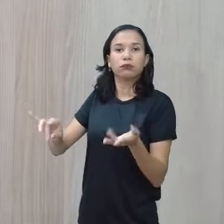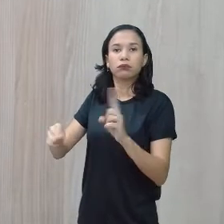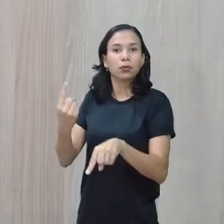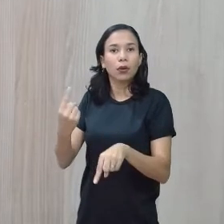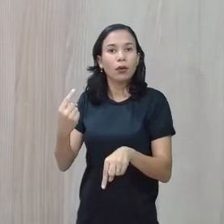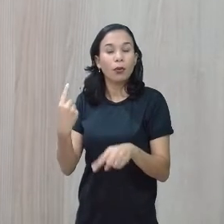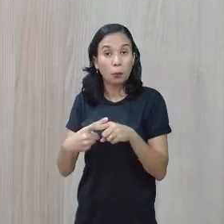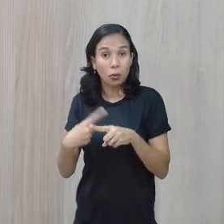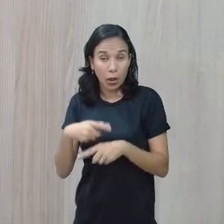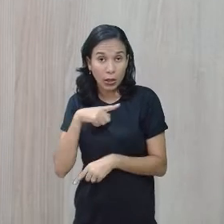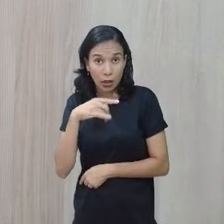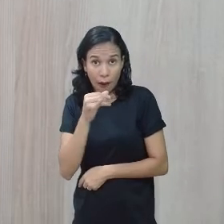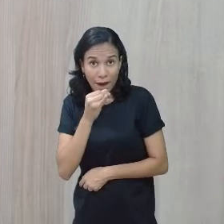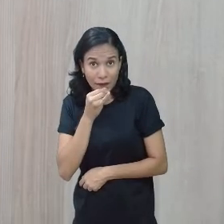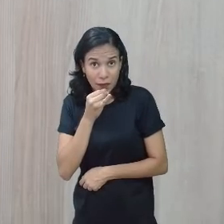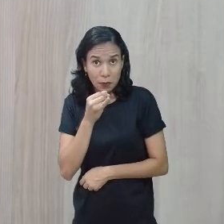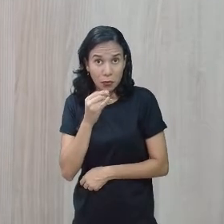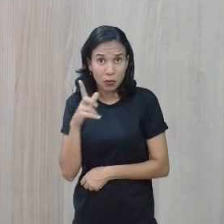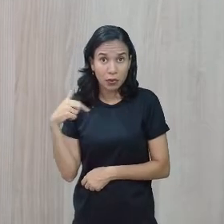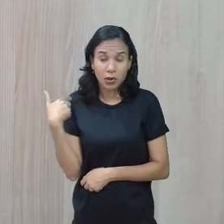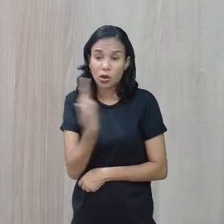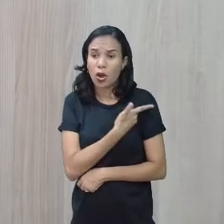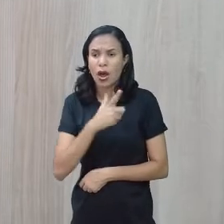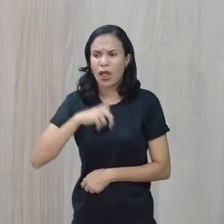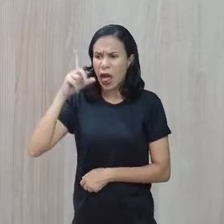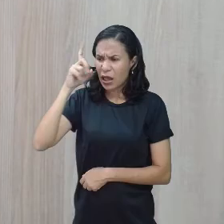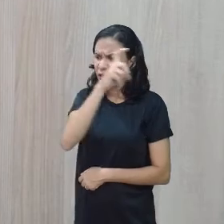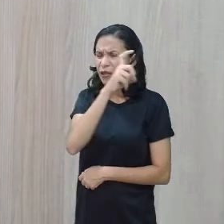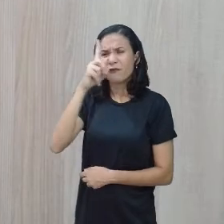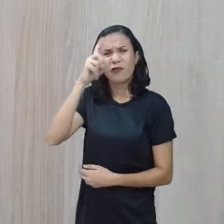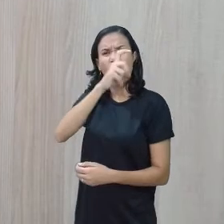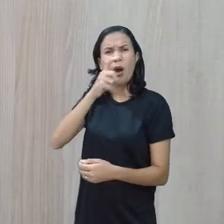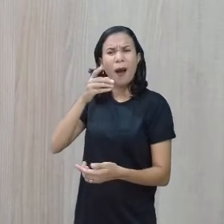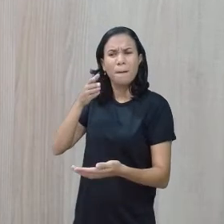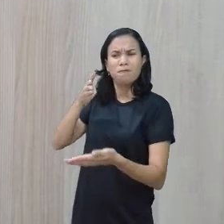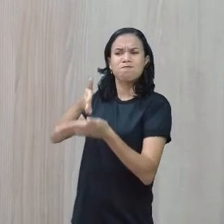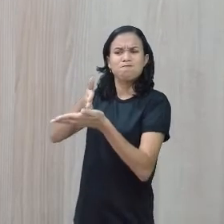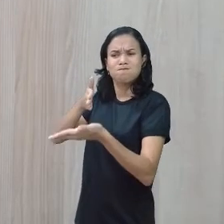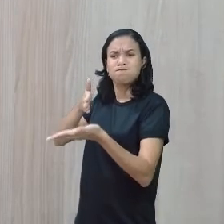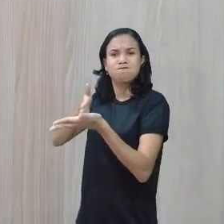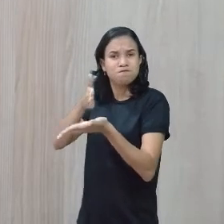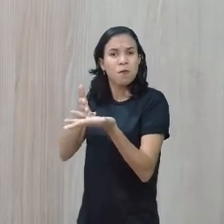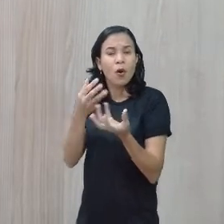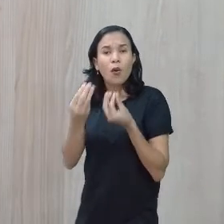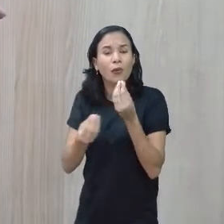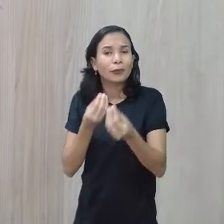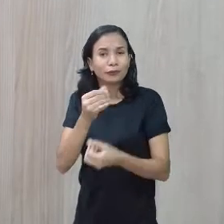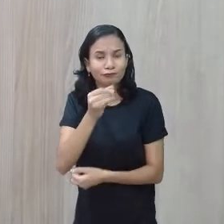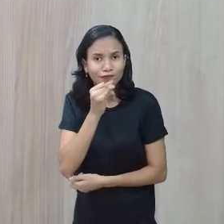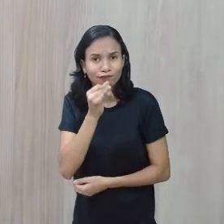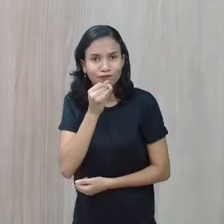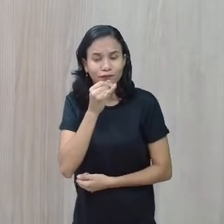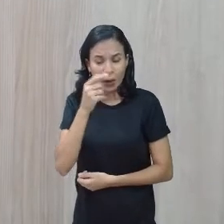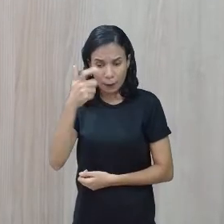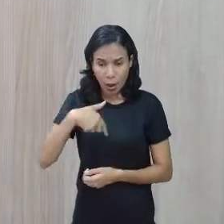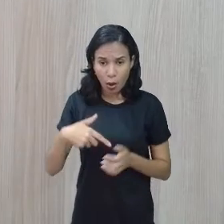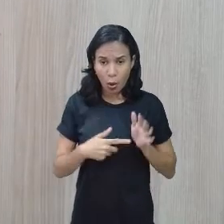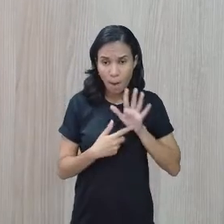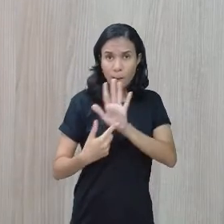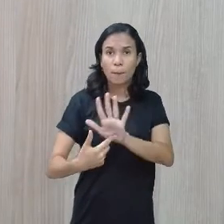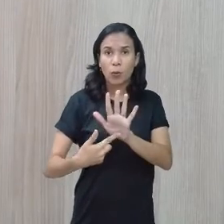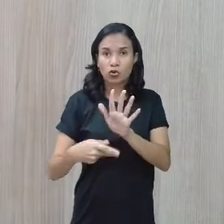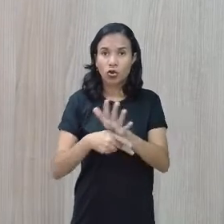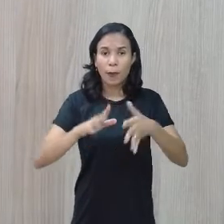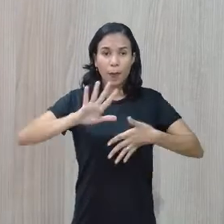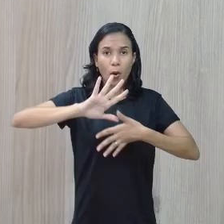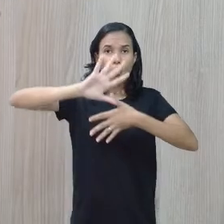relatar daqui a pouco com vocês, casos que a gente chegou e teve dificuldades muito grandes em tentar, por exemplo, para mim, demonstrar um mapa.